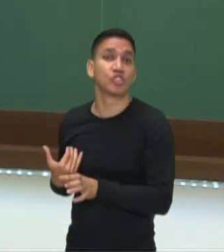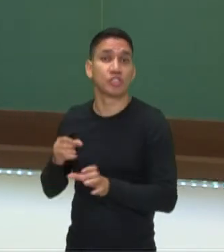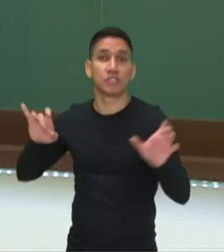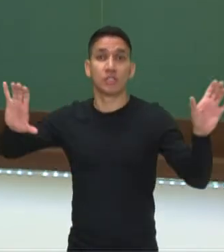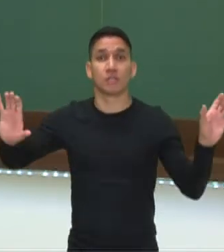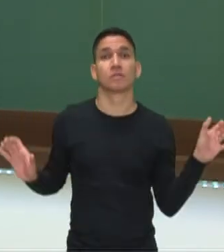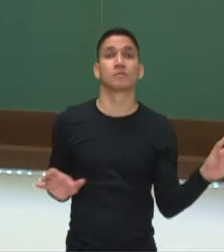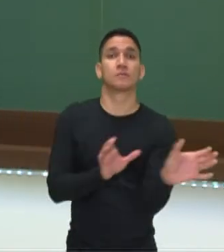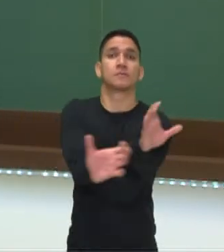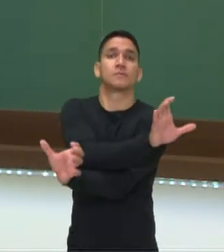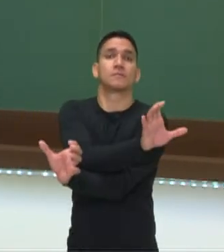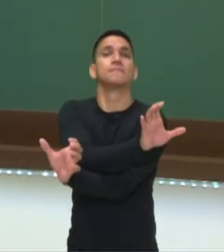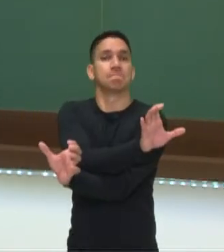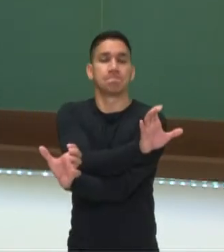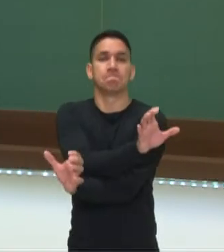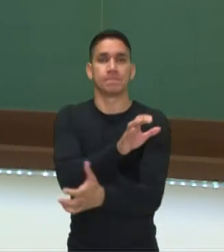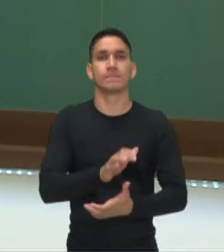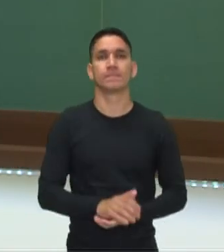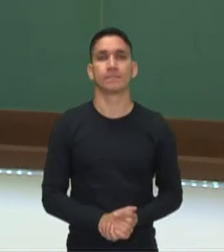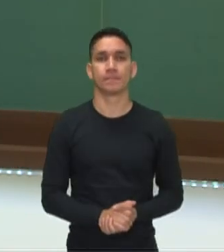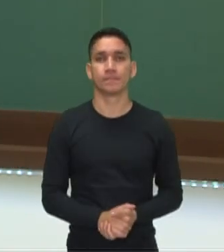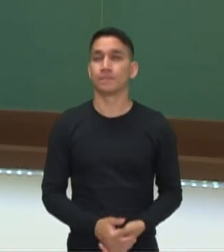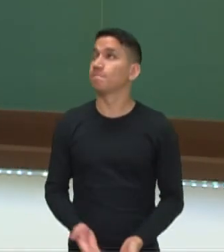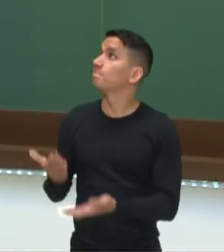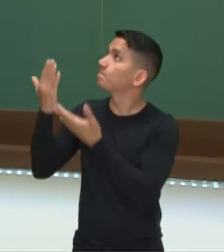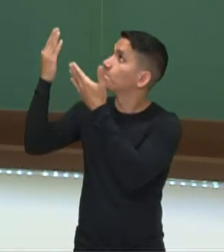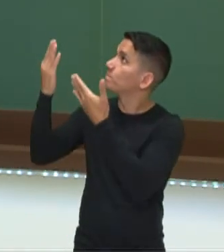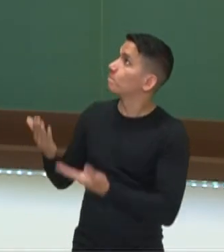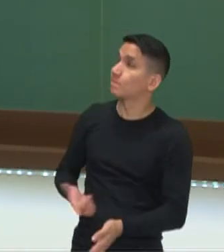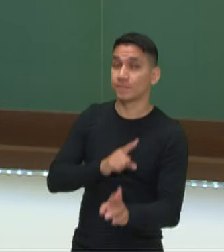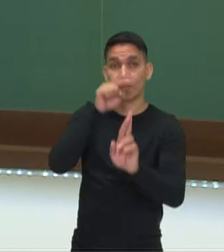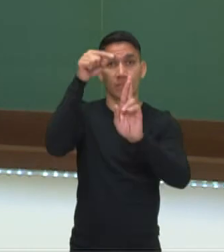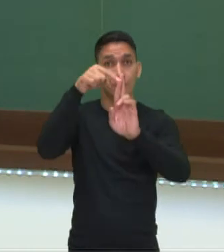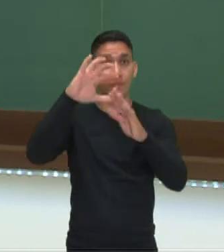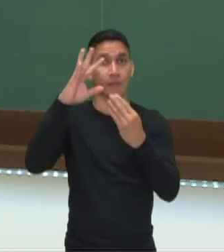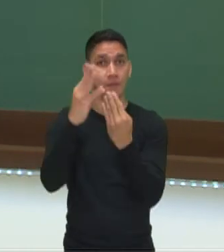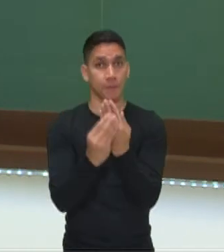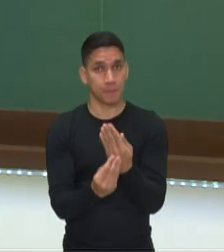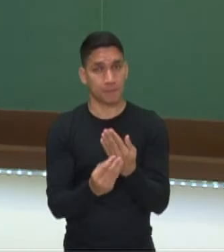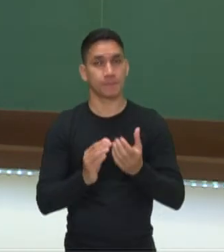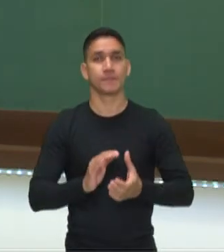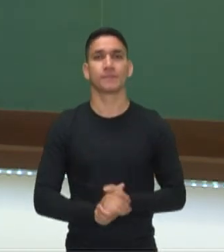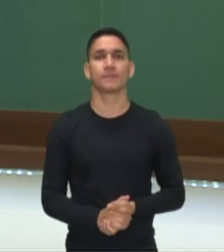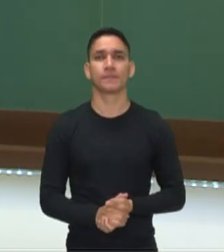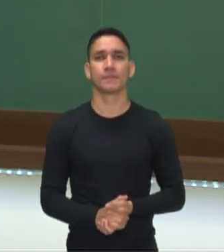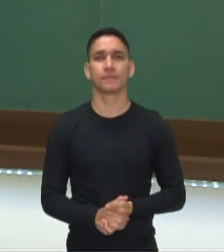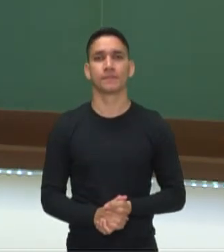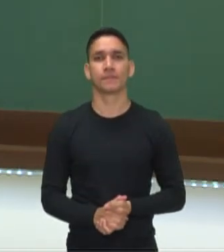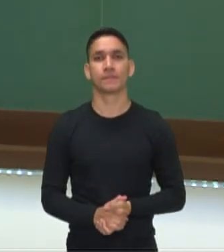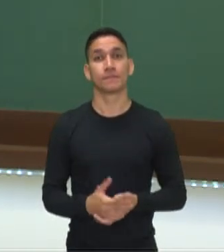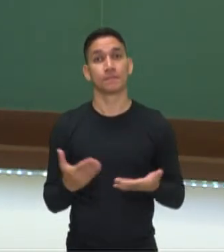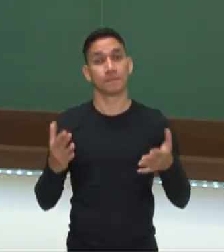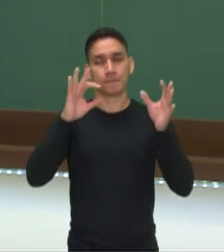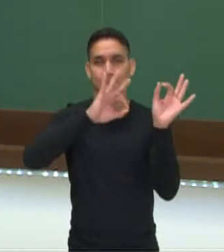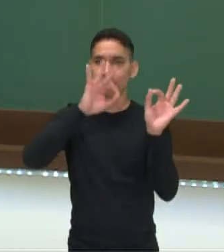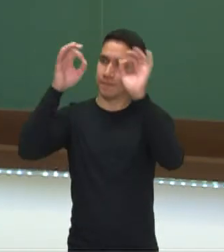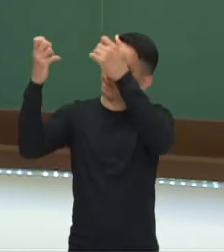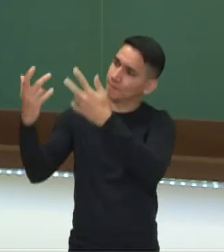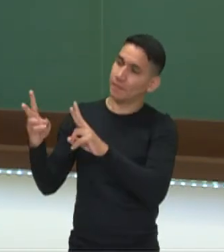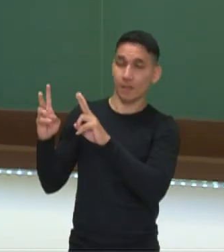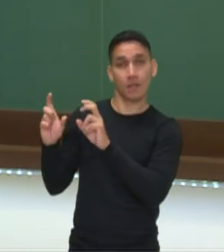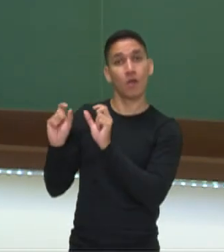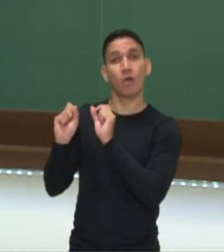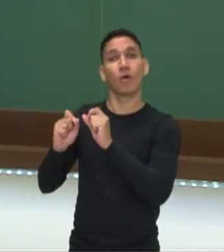a ordem inversa das orações. Temos aqui então as referências. Nesse vídeo,